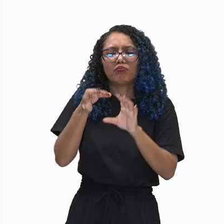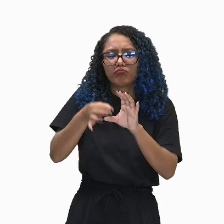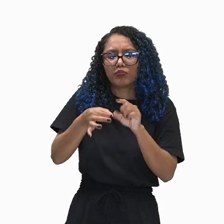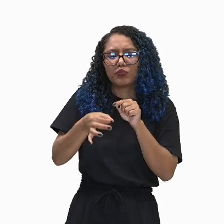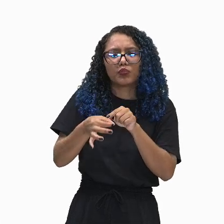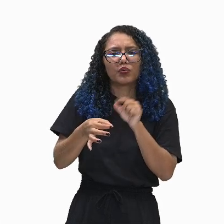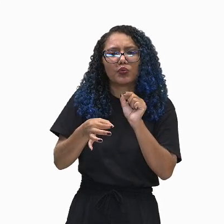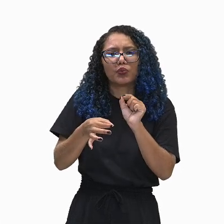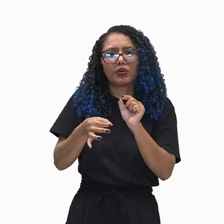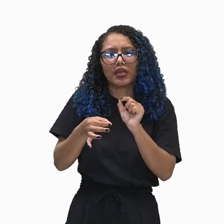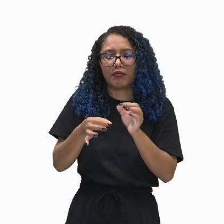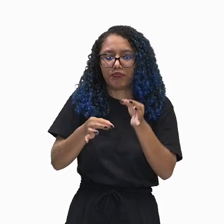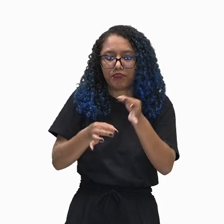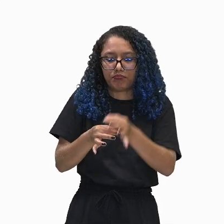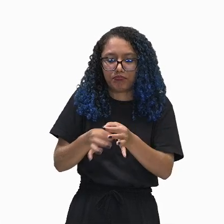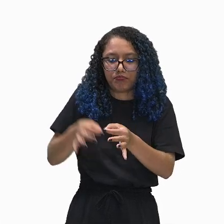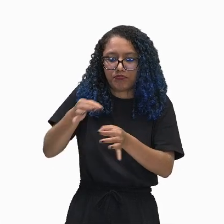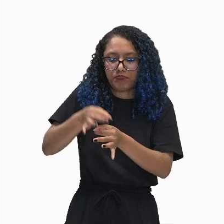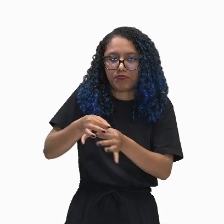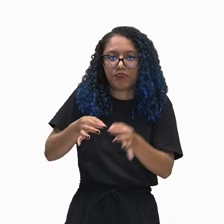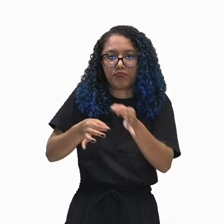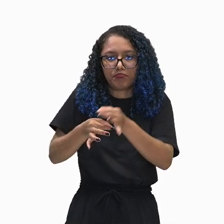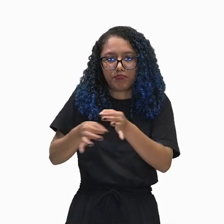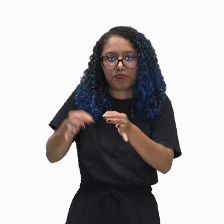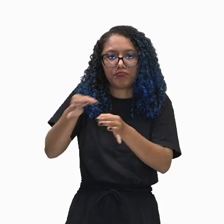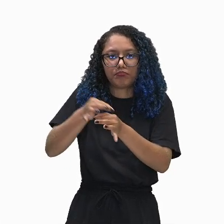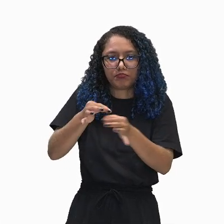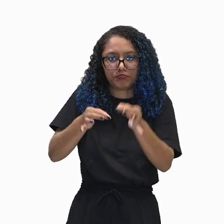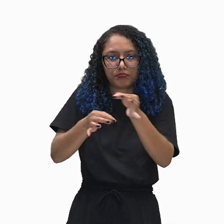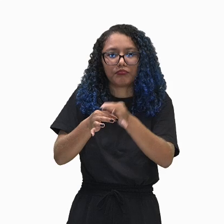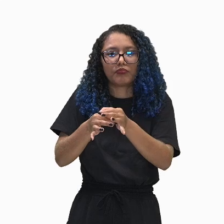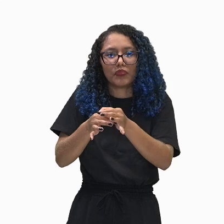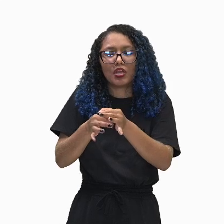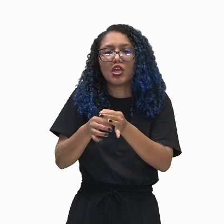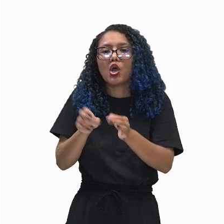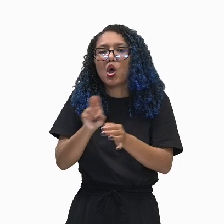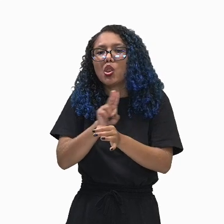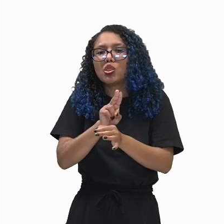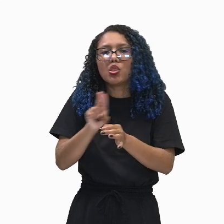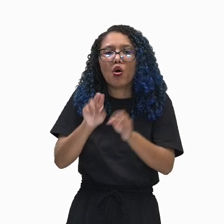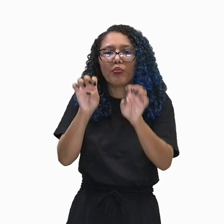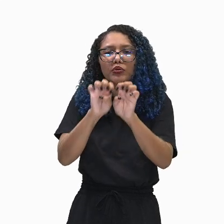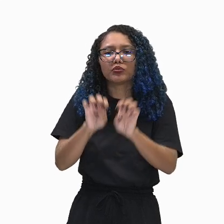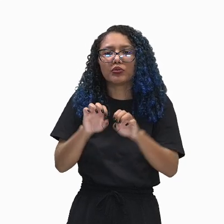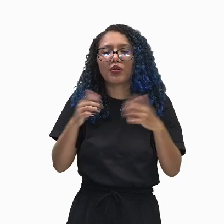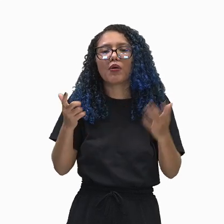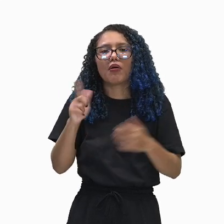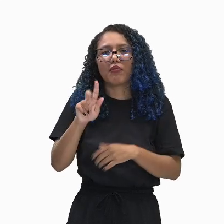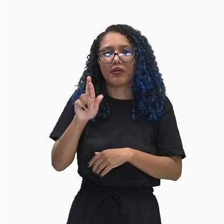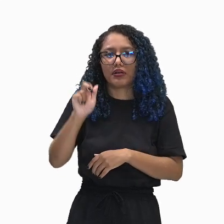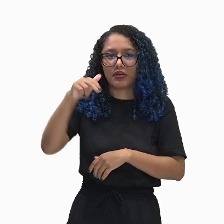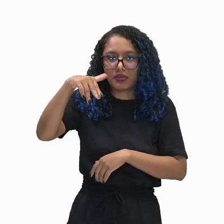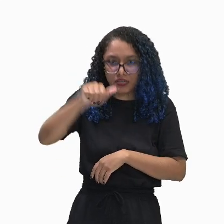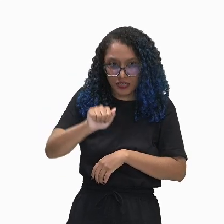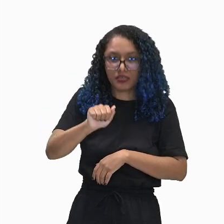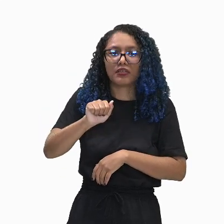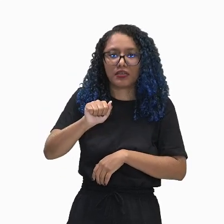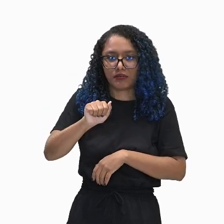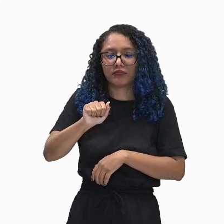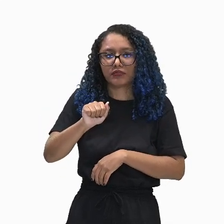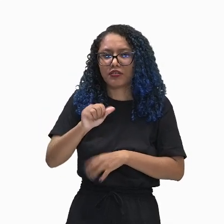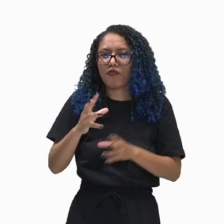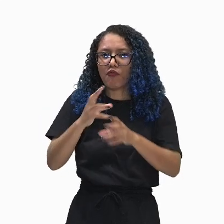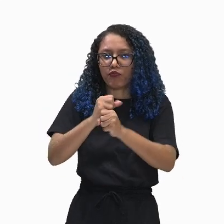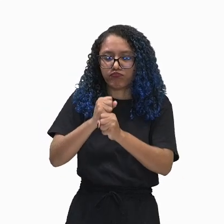estar empilhados, e essa estrutura recebe o nome de grana, que é o conjunto dessas pilhas,